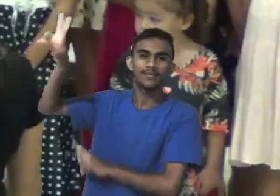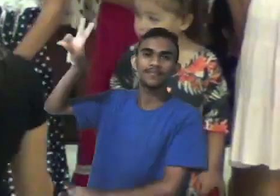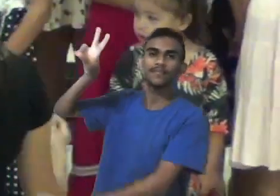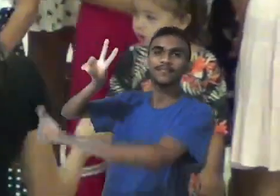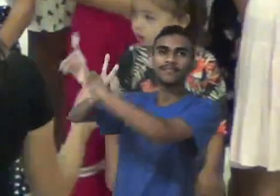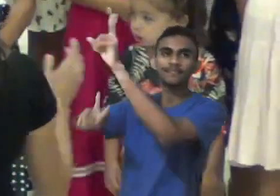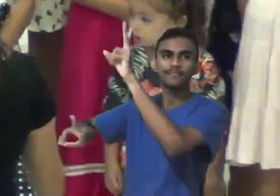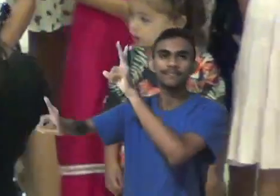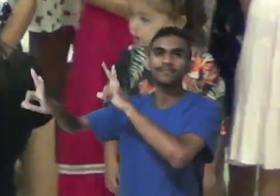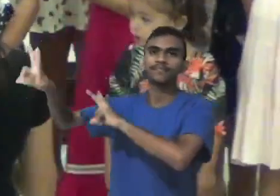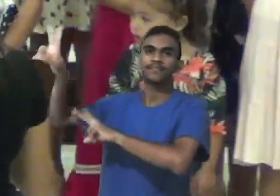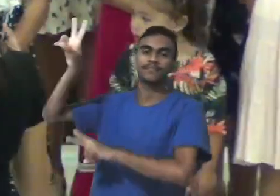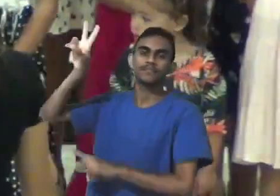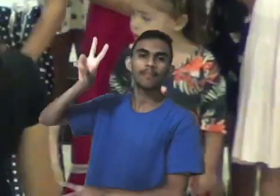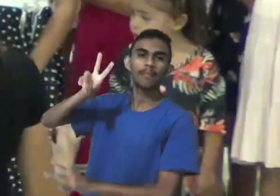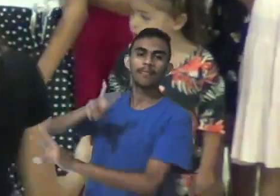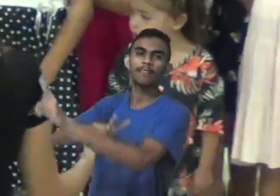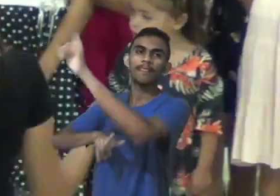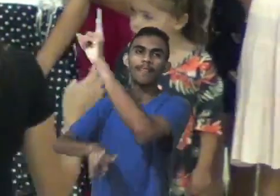ver.